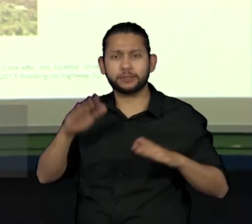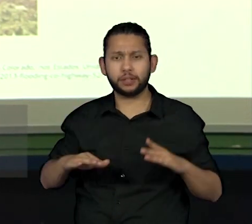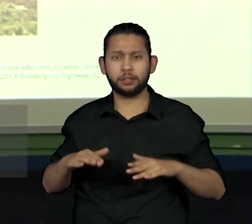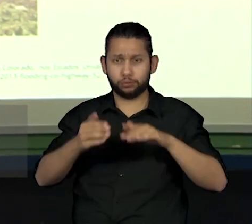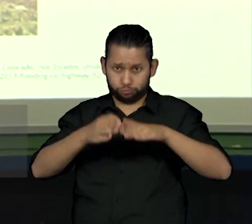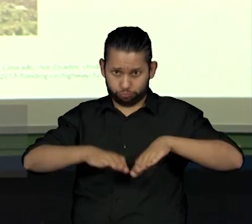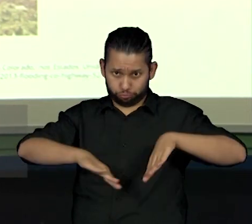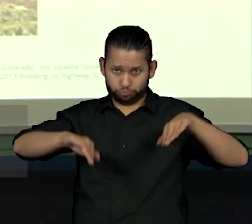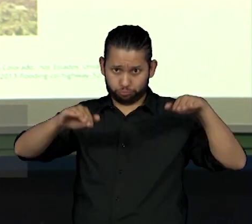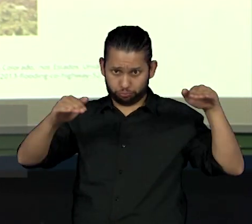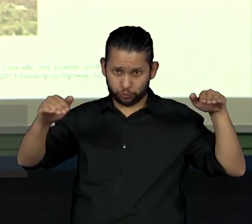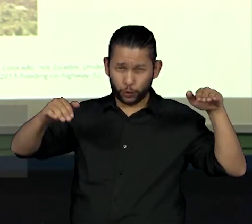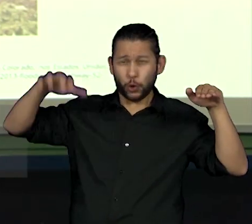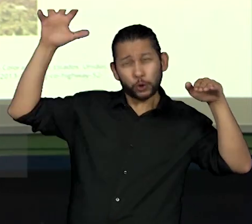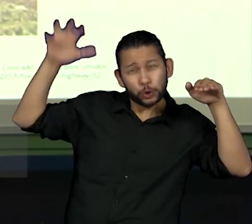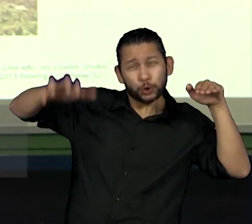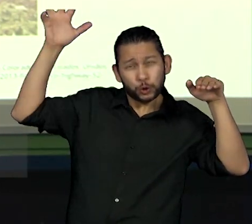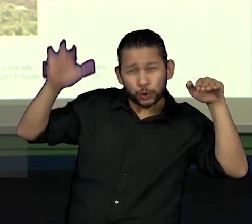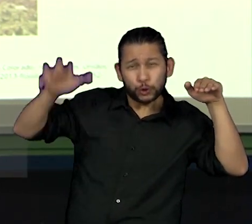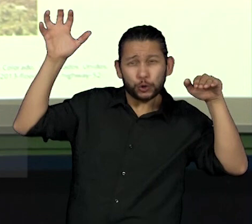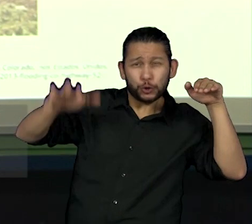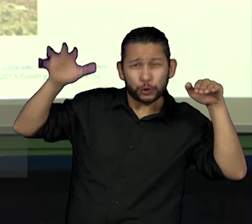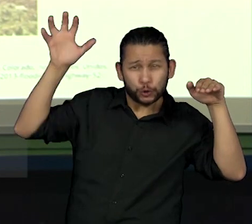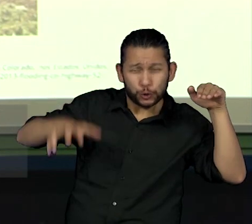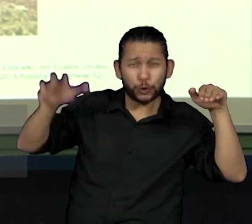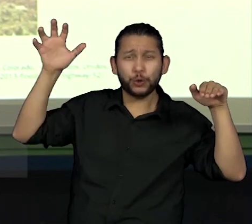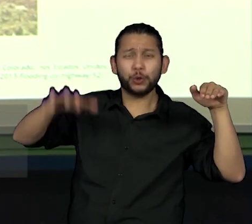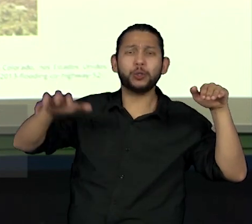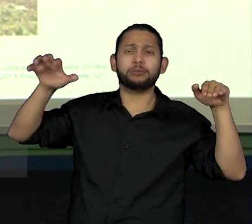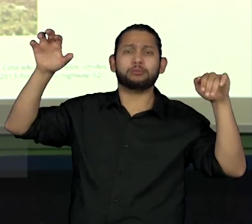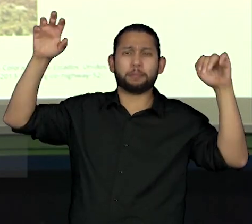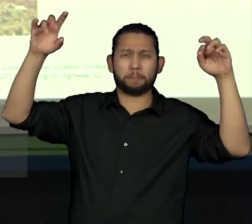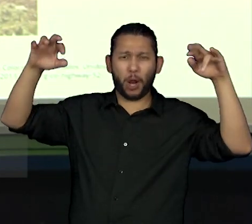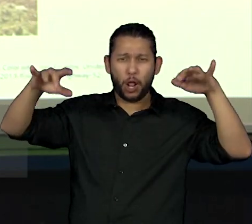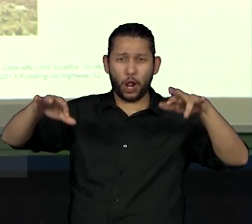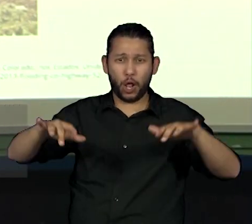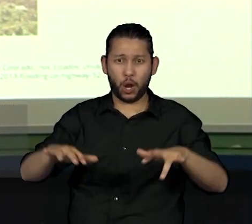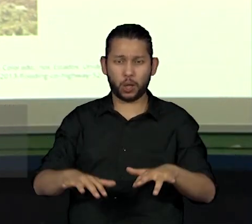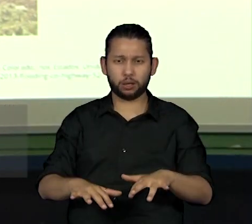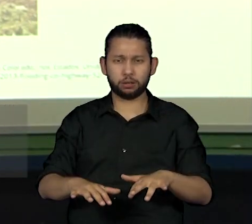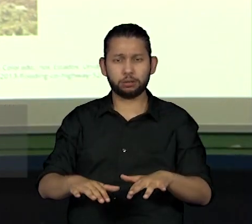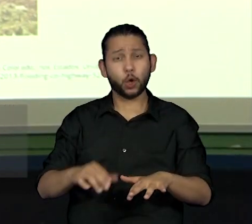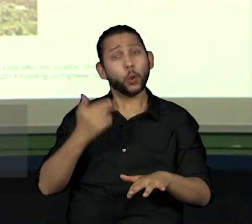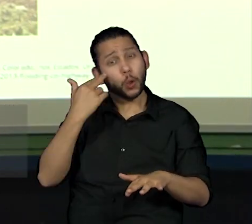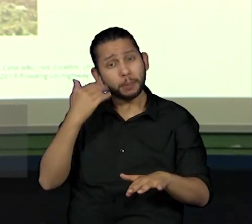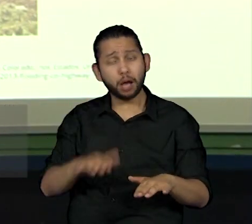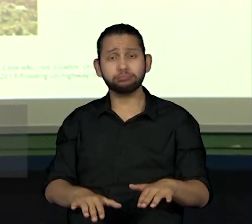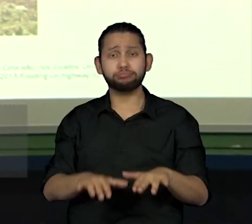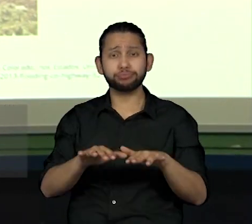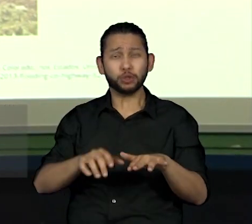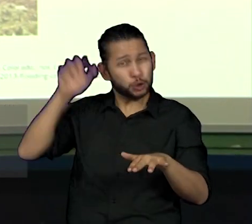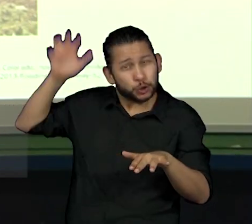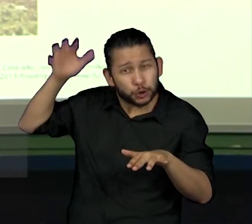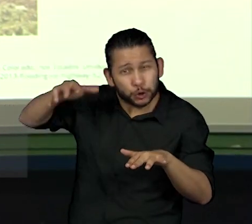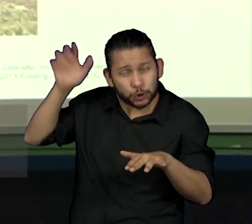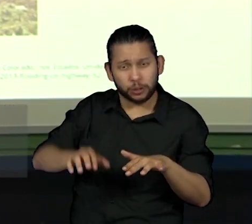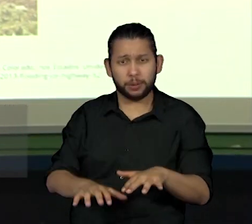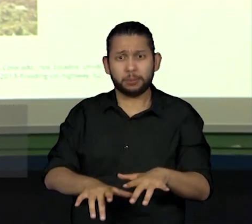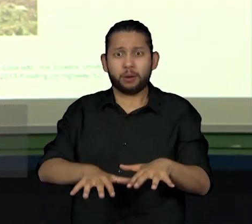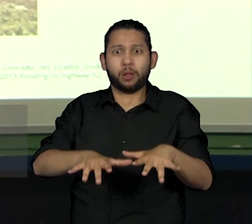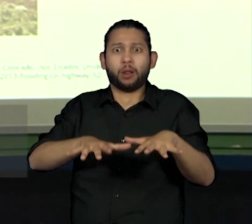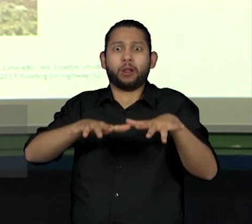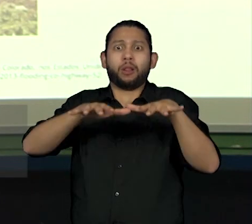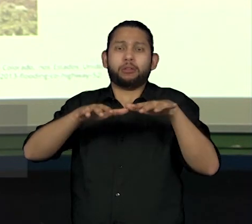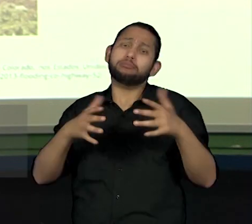esperado, esse rio ele vai encher e transbordar para os lados. Isso é natural, é um fenômeno natural dos rios.